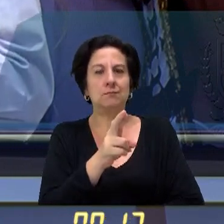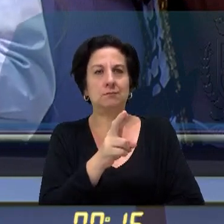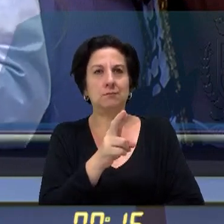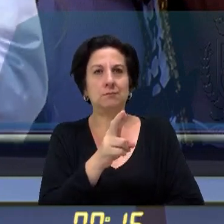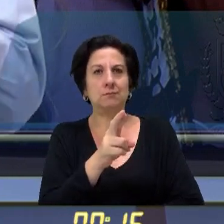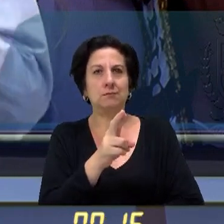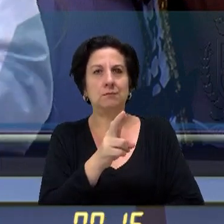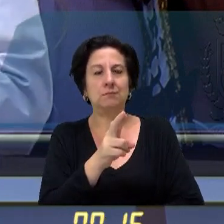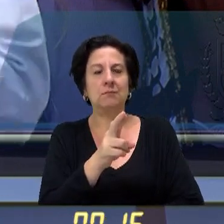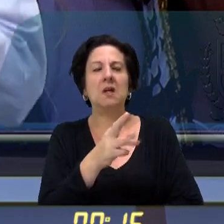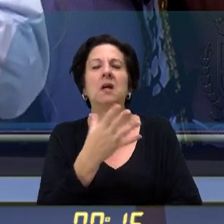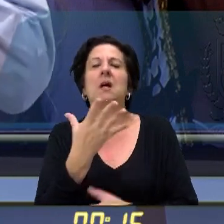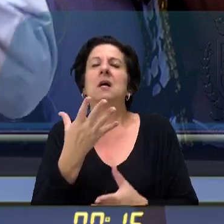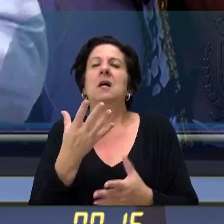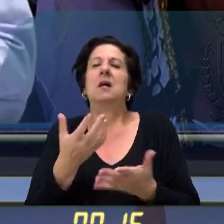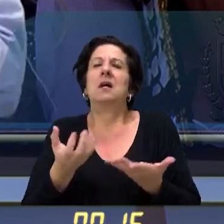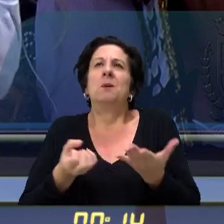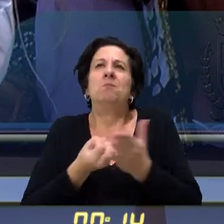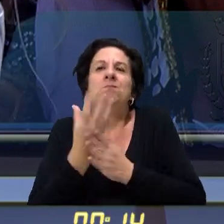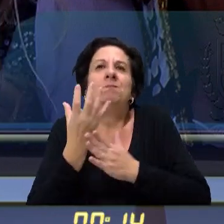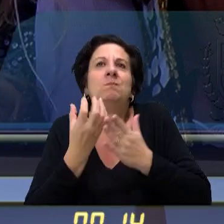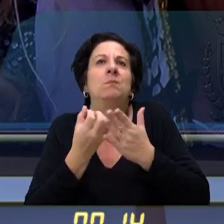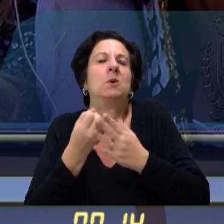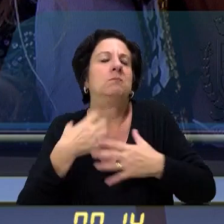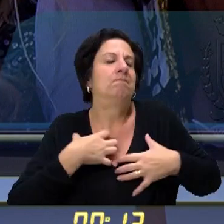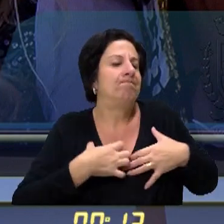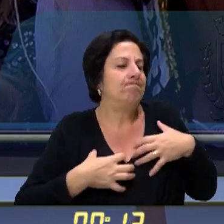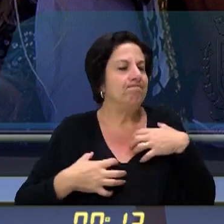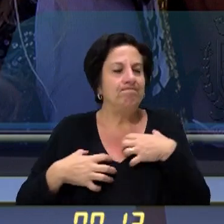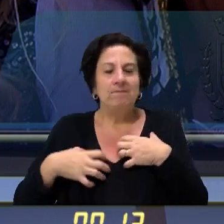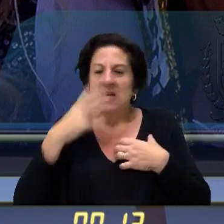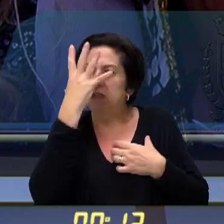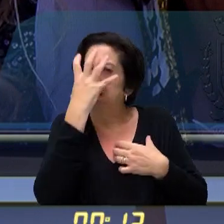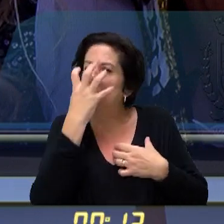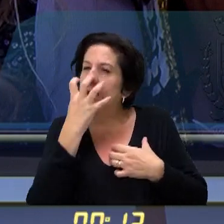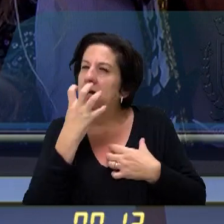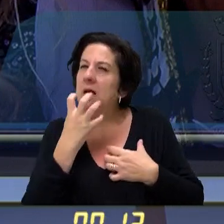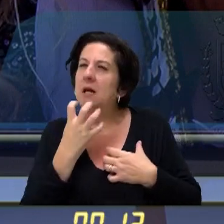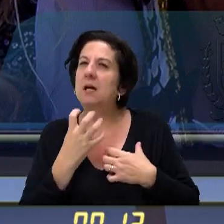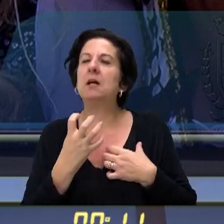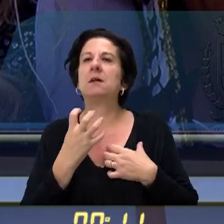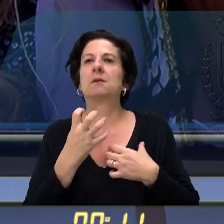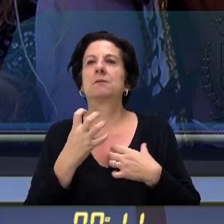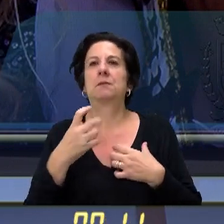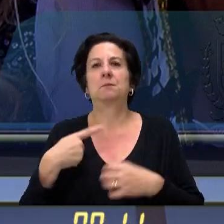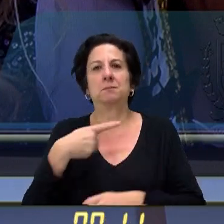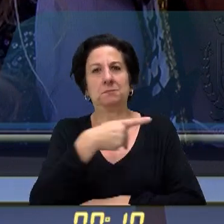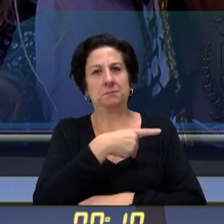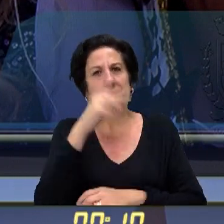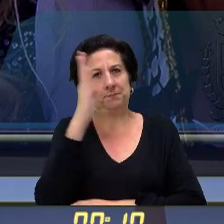lei, tamanha o desconforto e a raiva que está tendo o povo brasileiro.